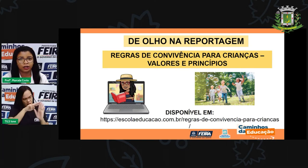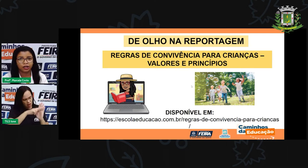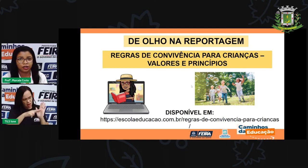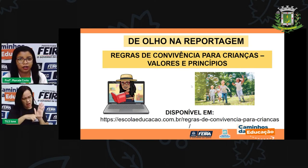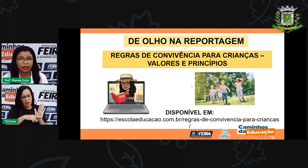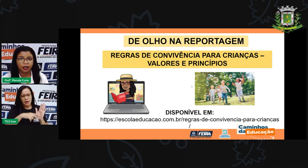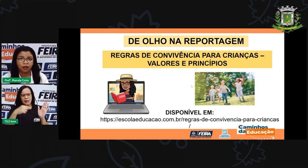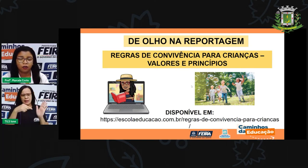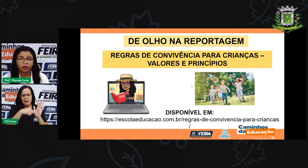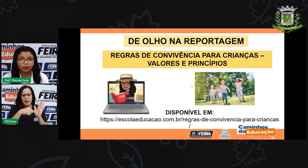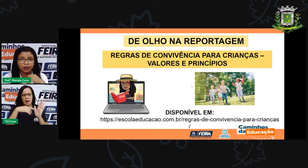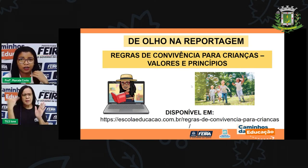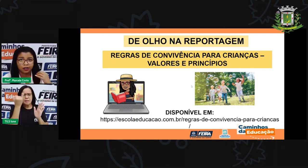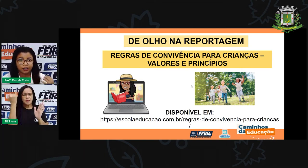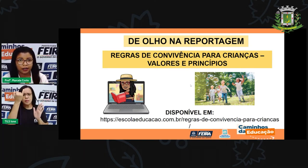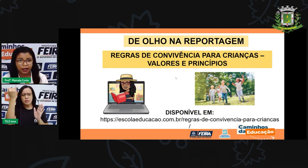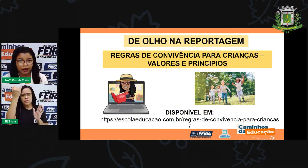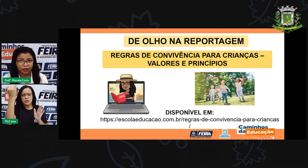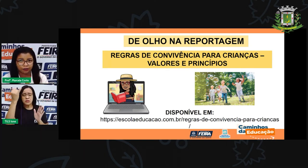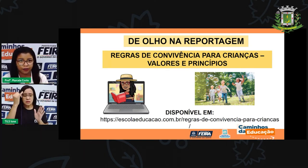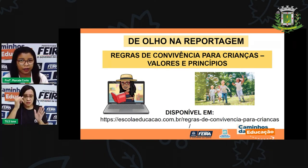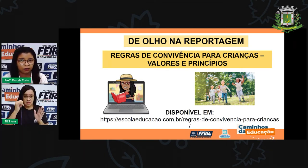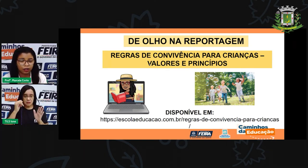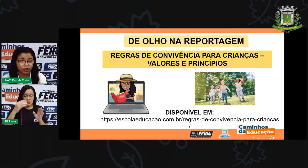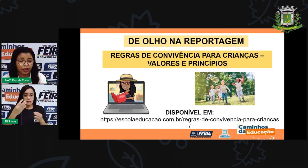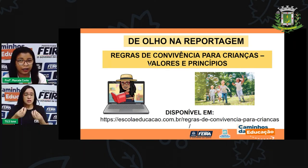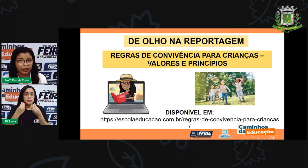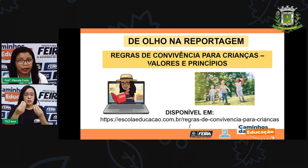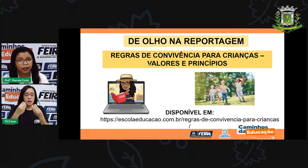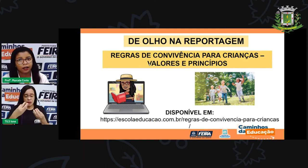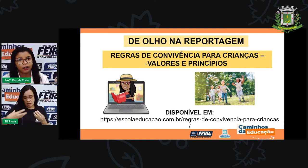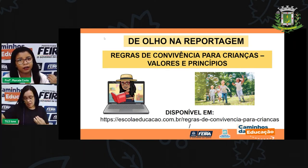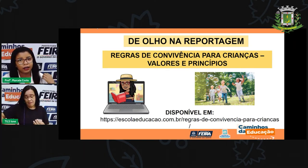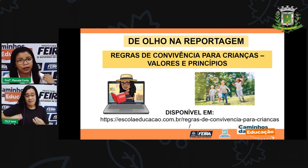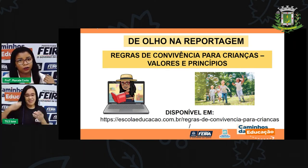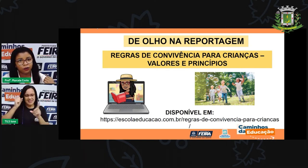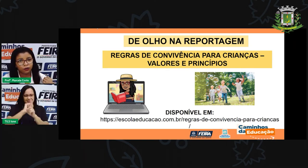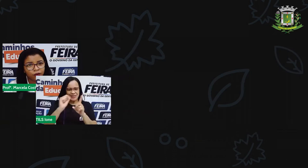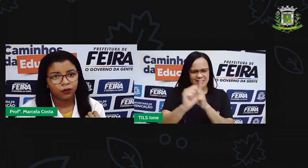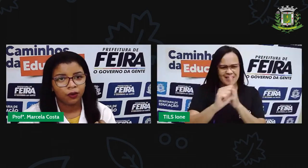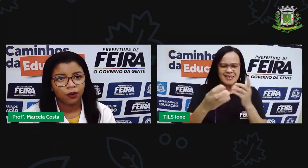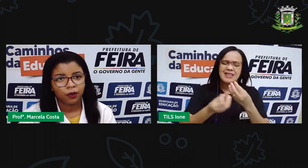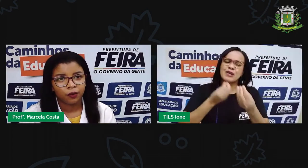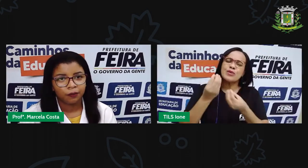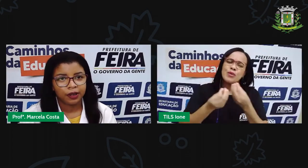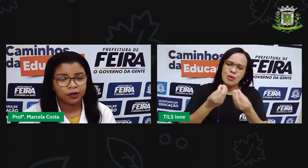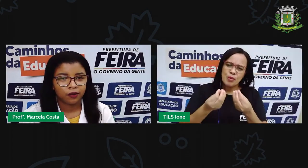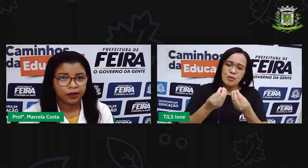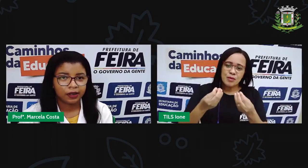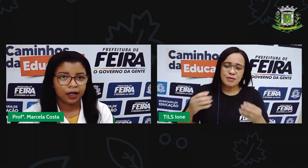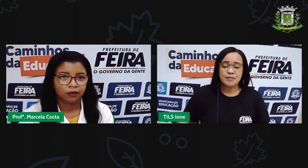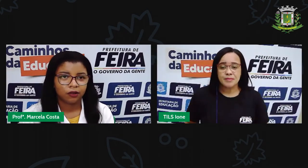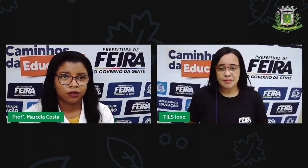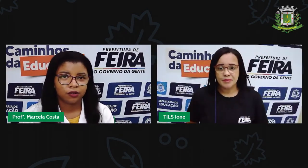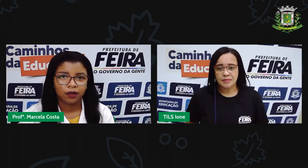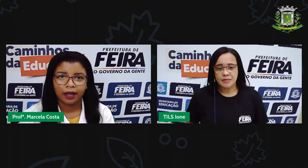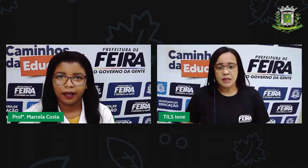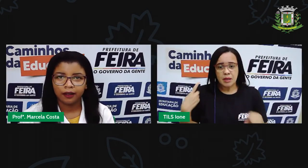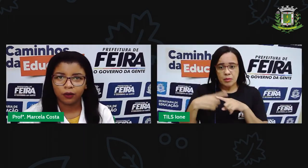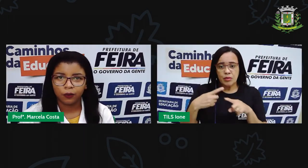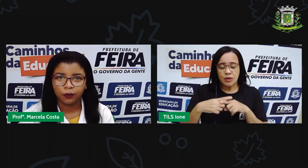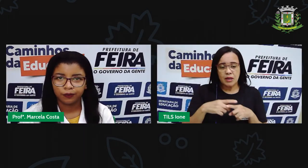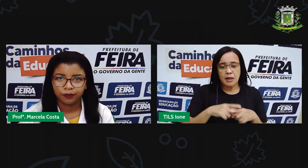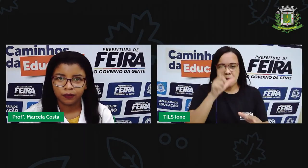quando a gente convida em sociedade, quando a gente está aí lidando com pessoas a nossa